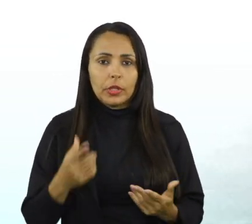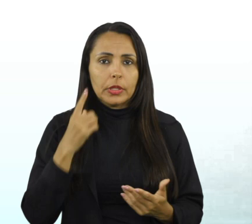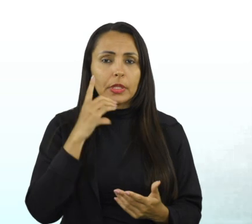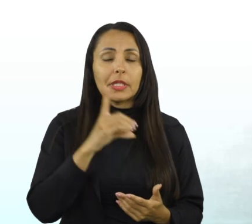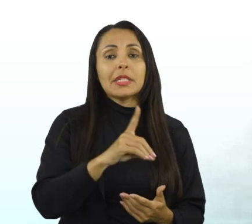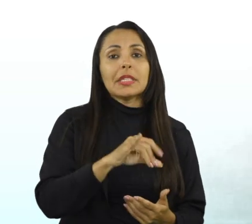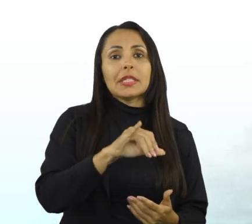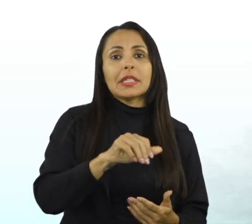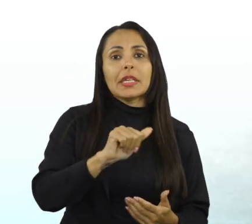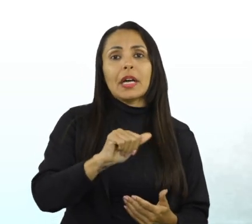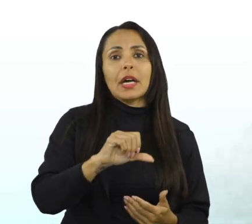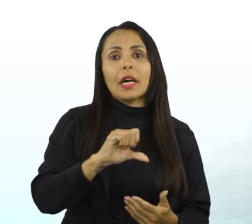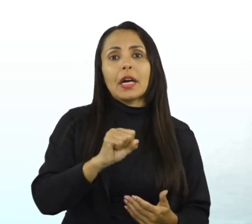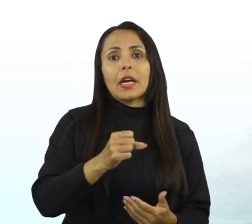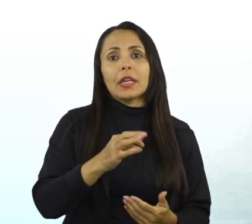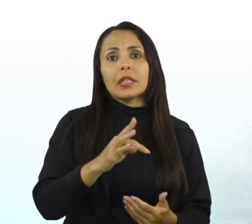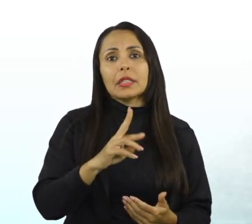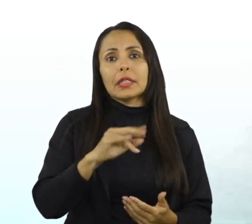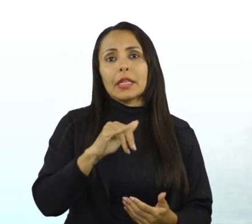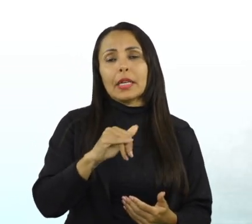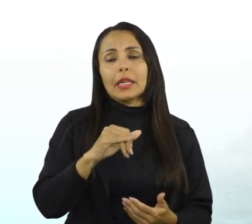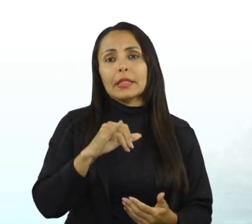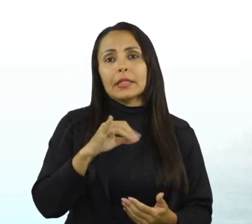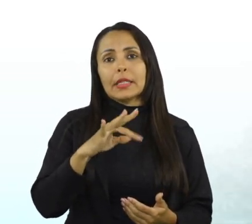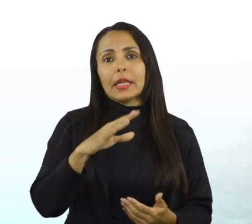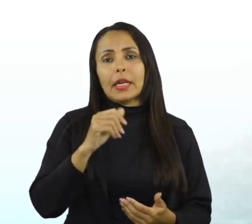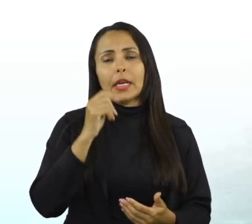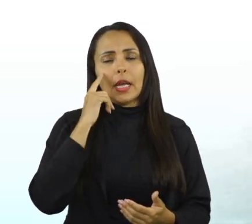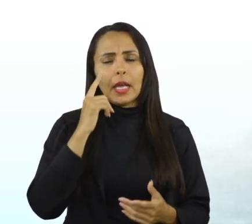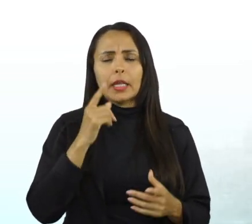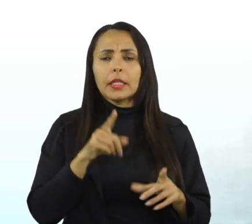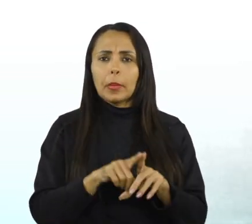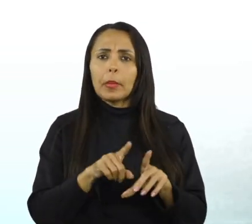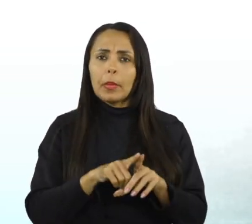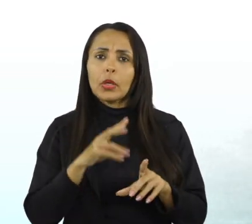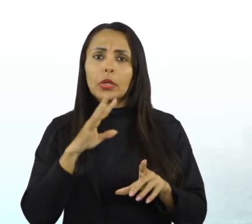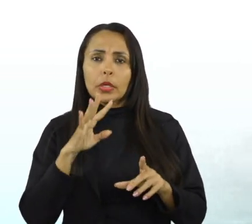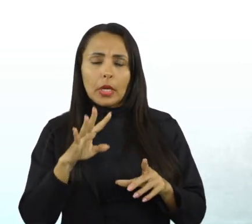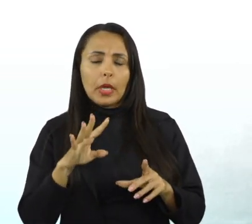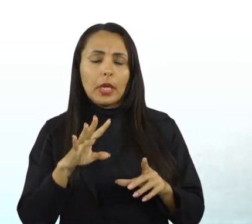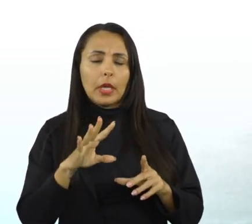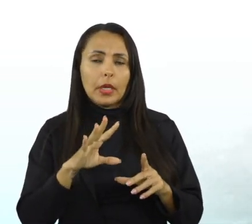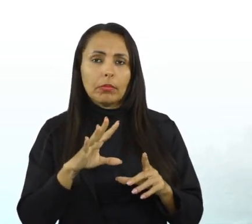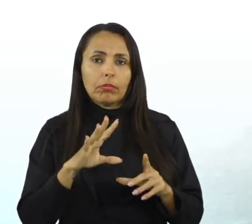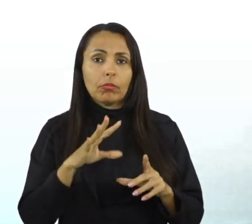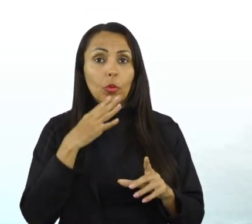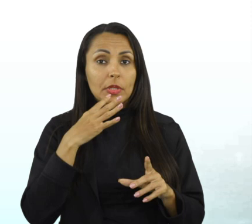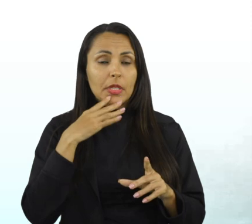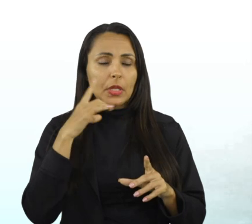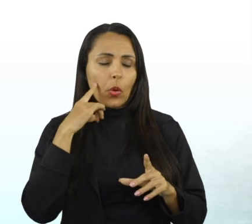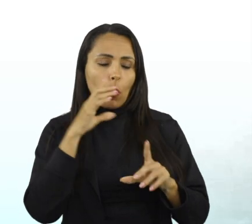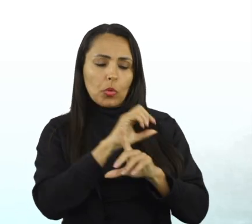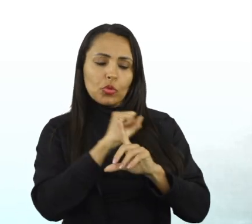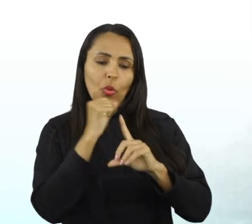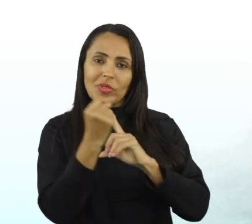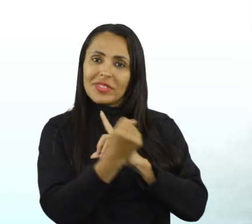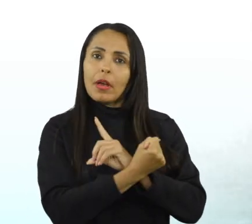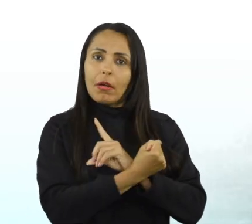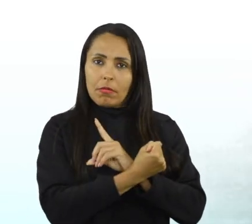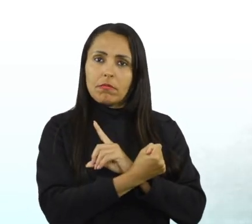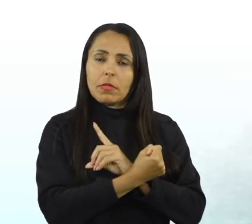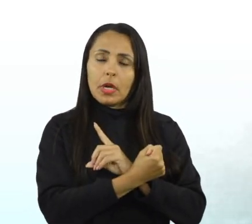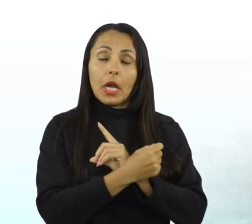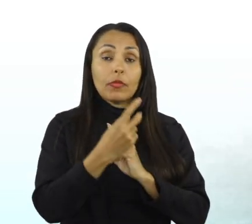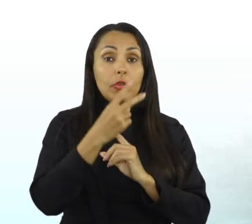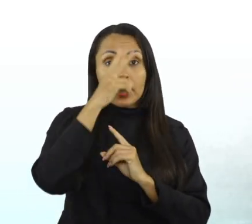nome, diastrática é também chamada de variação social, tá? Olha, variação social, aí